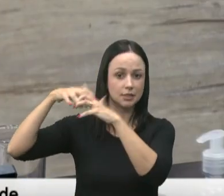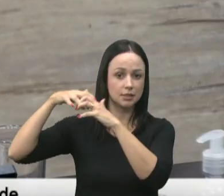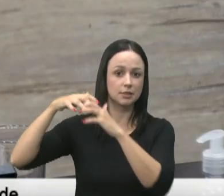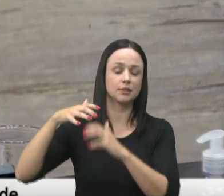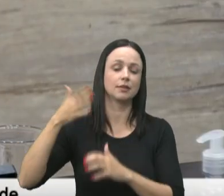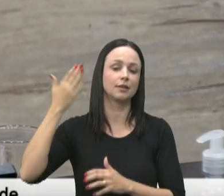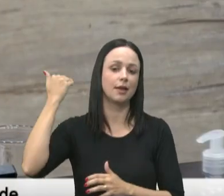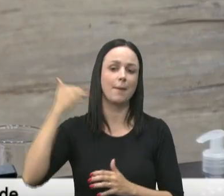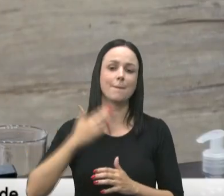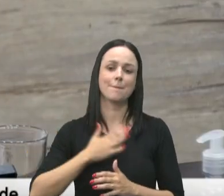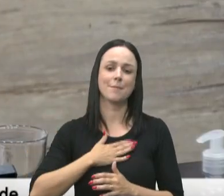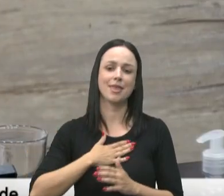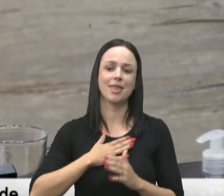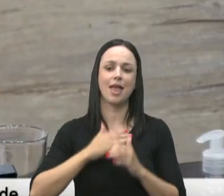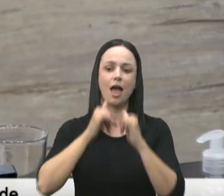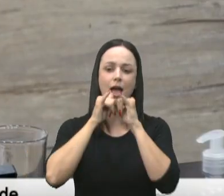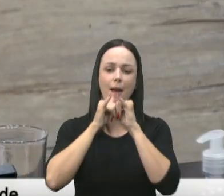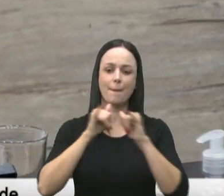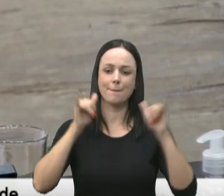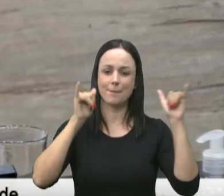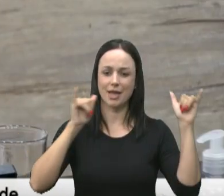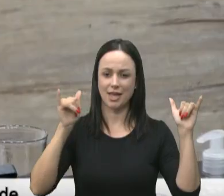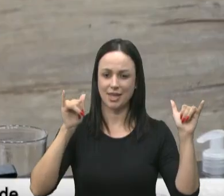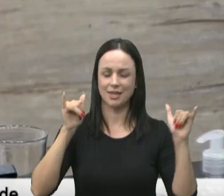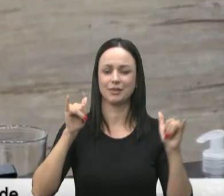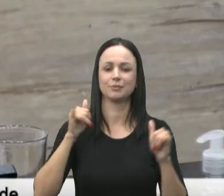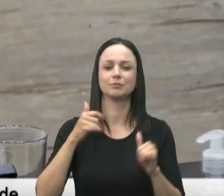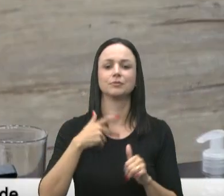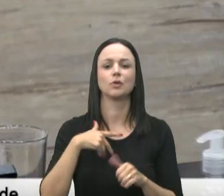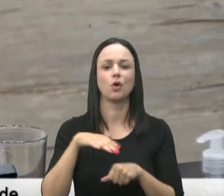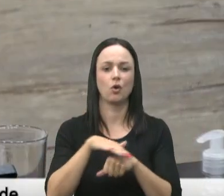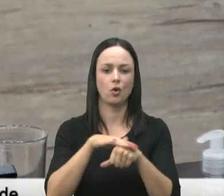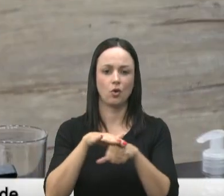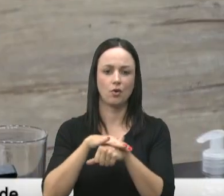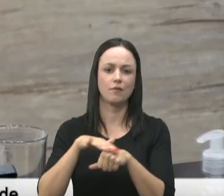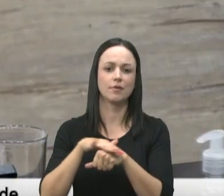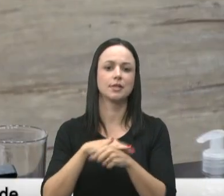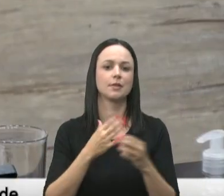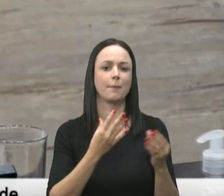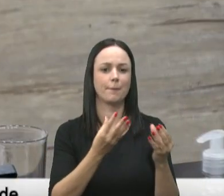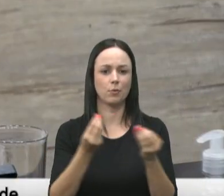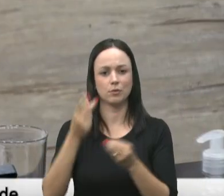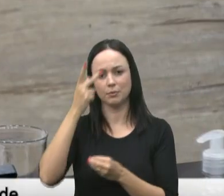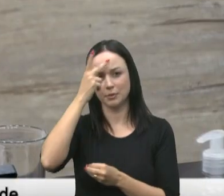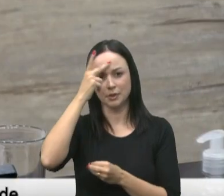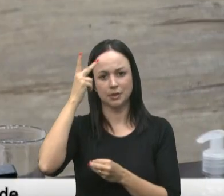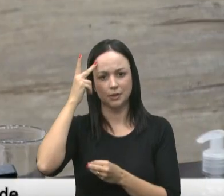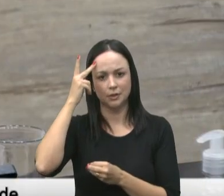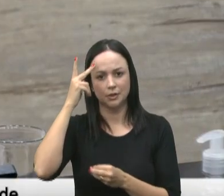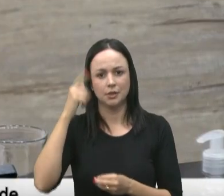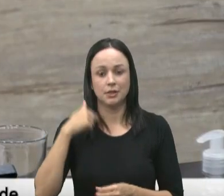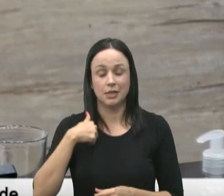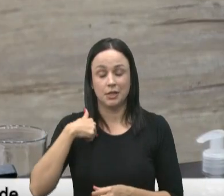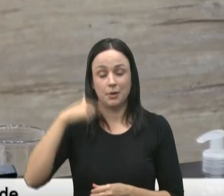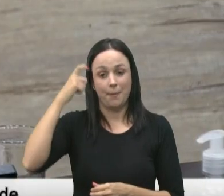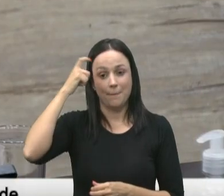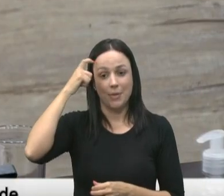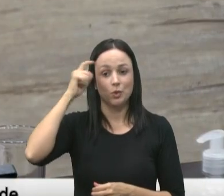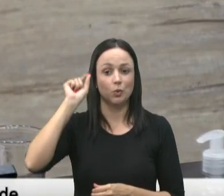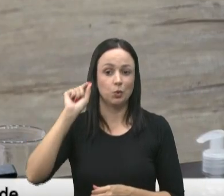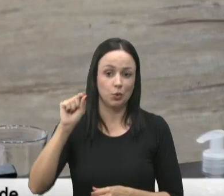eu conversei com muita gente sobre isso que eu vou falar agora, mas penso eu que